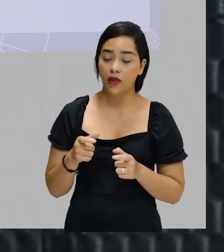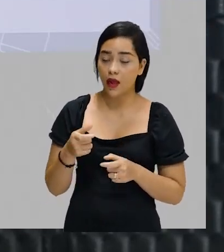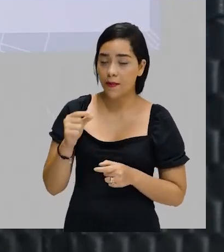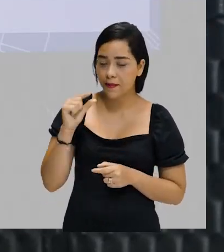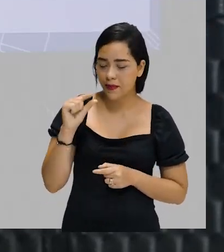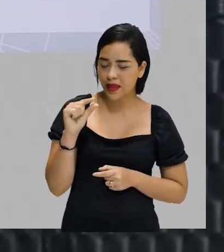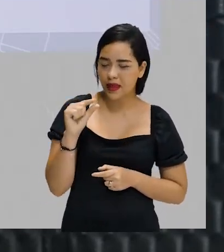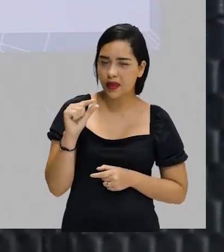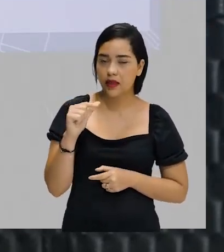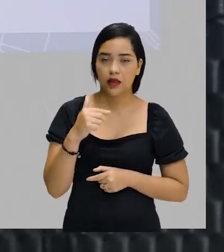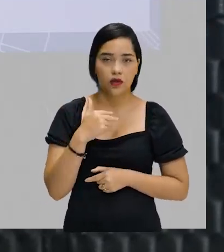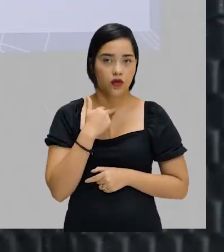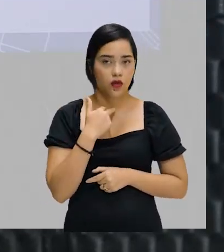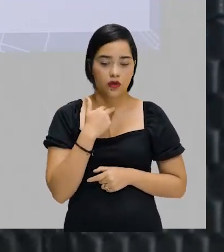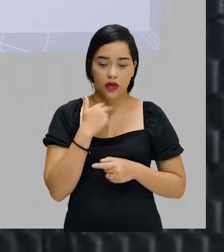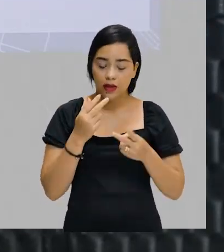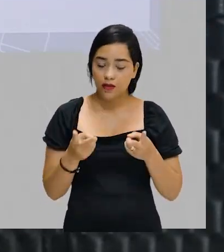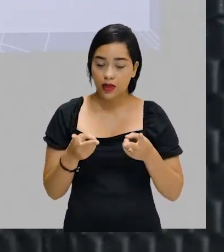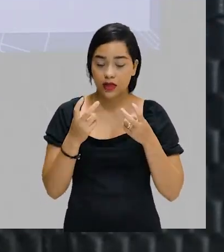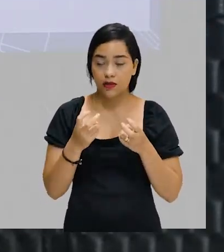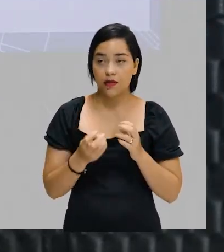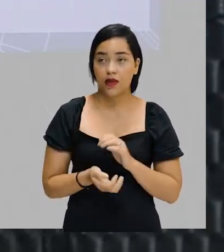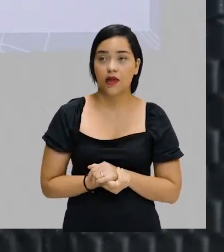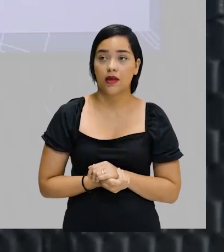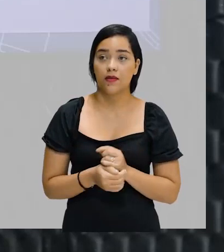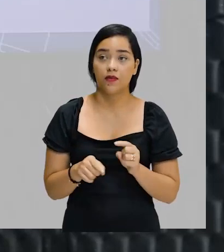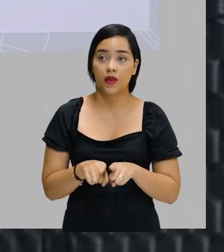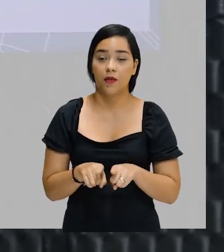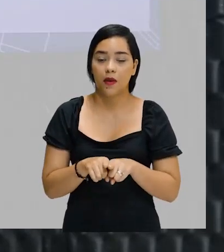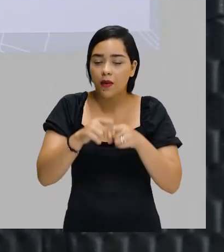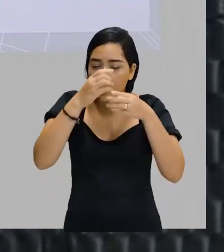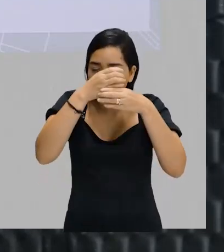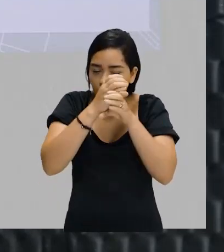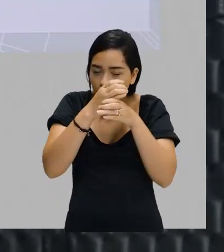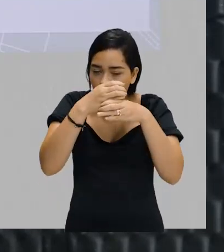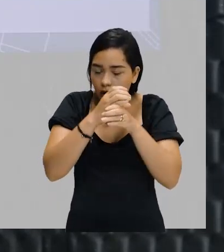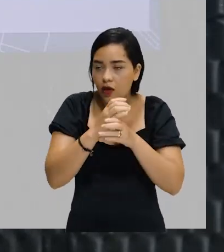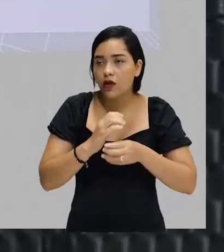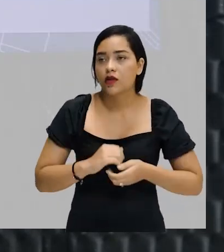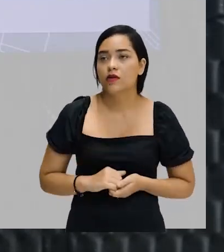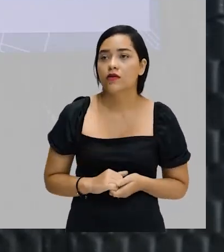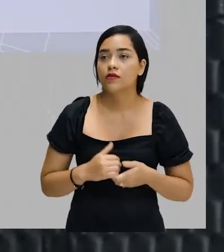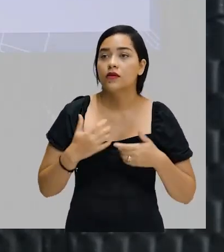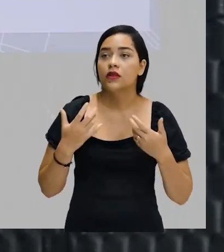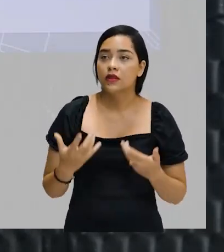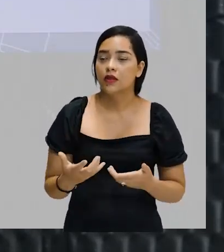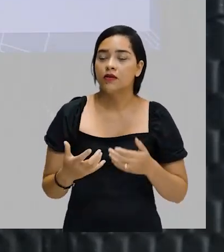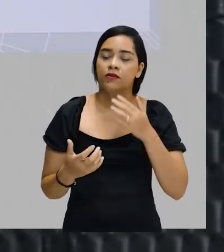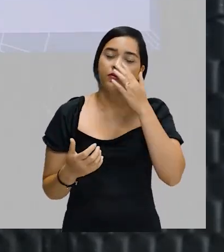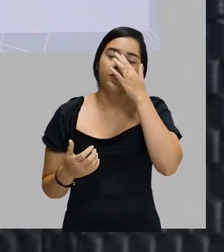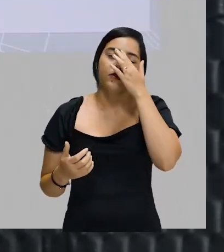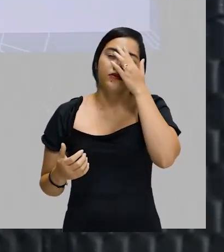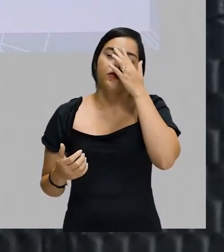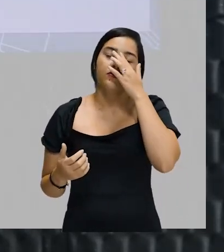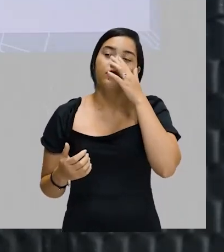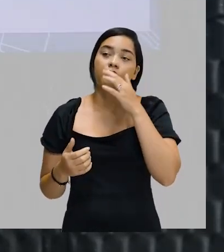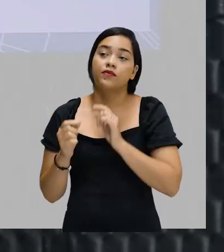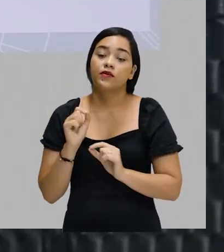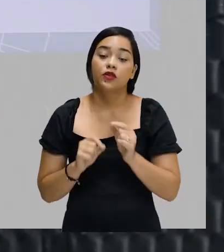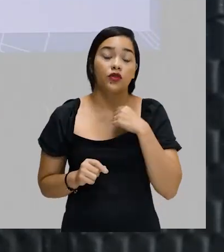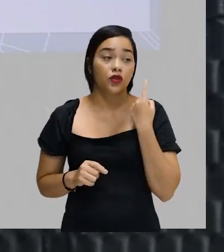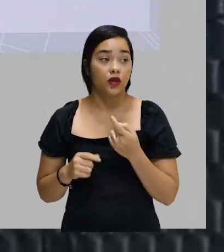pequena. Então a gente não consegue perceber nem pelo microscópio, certo? Então, a